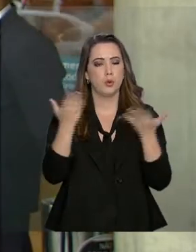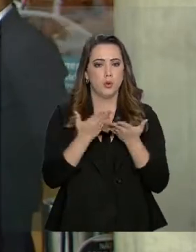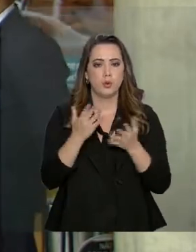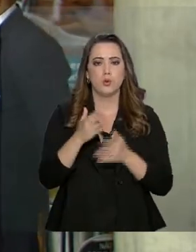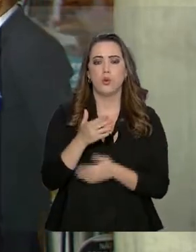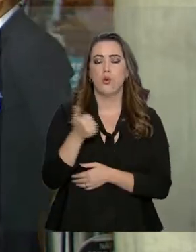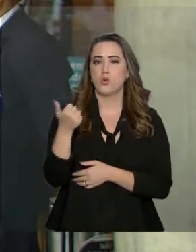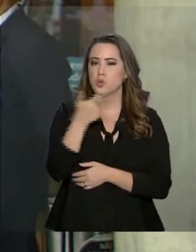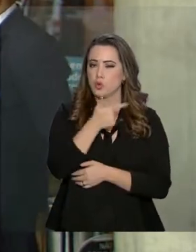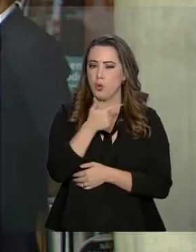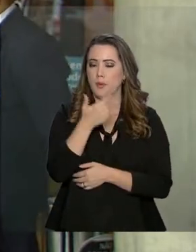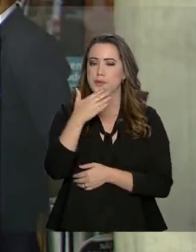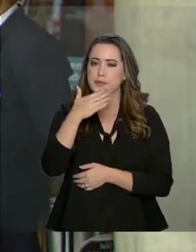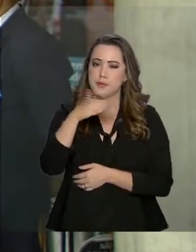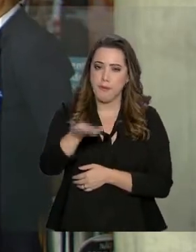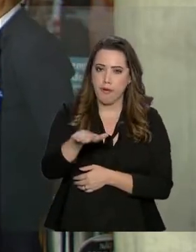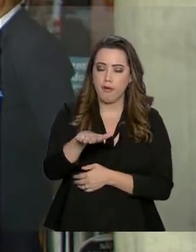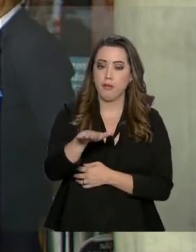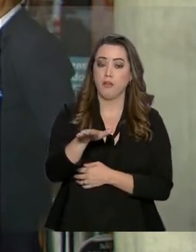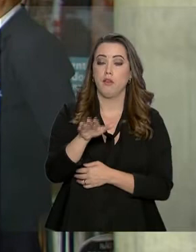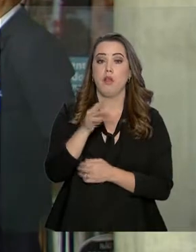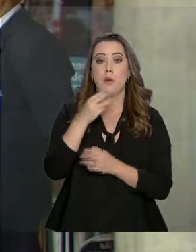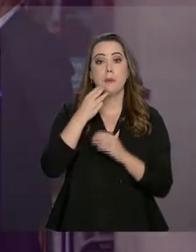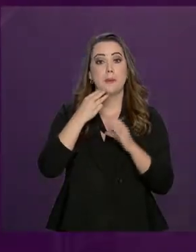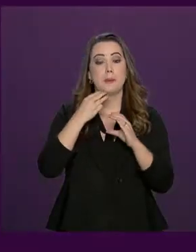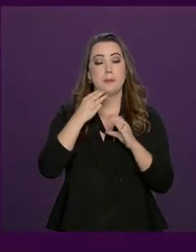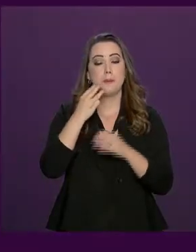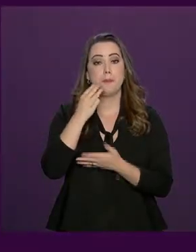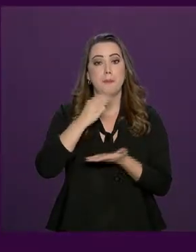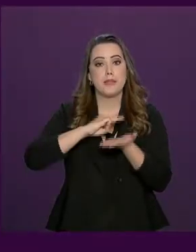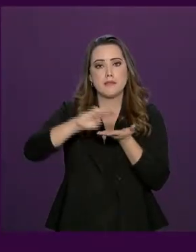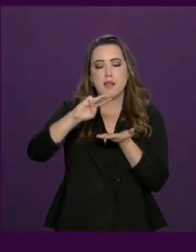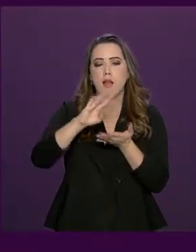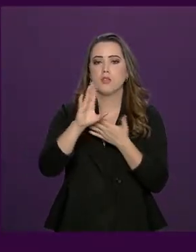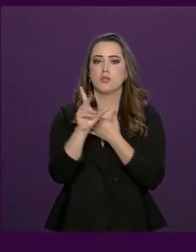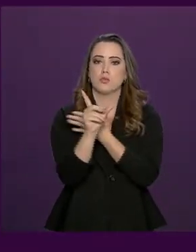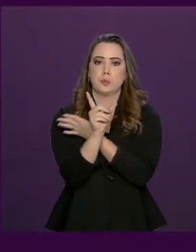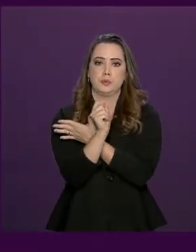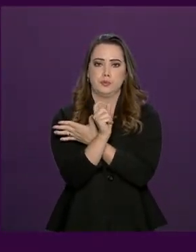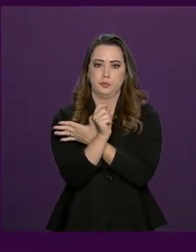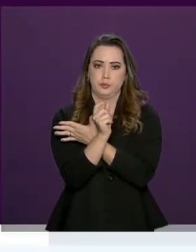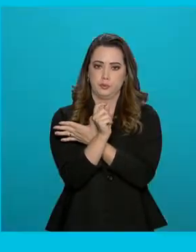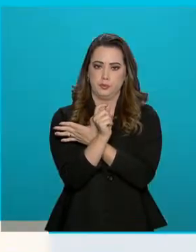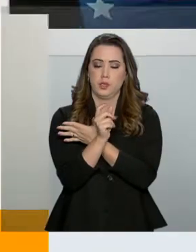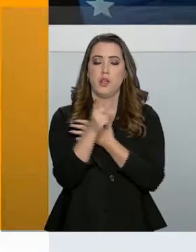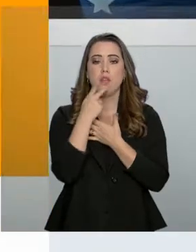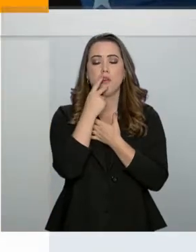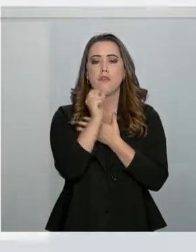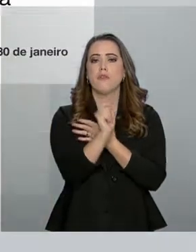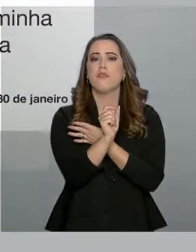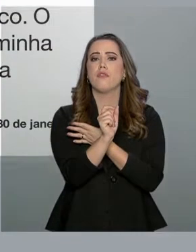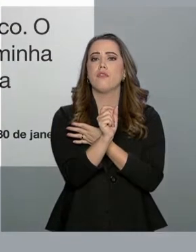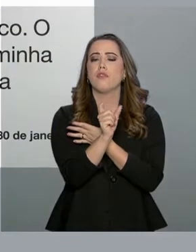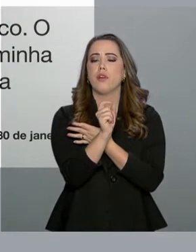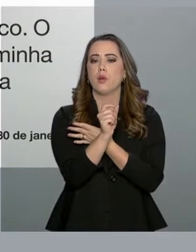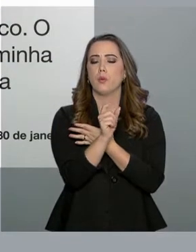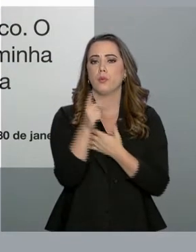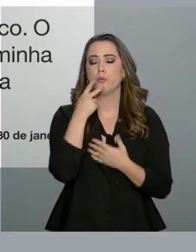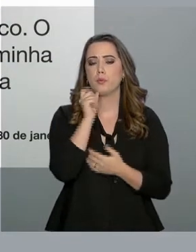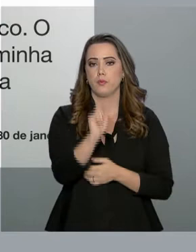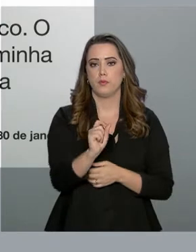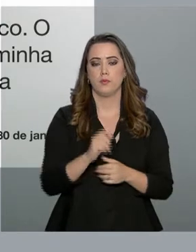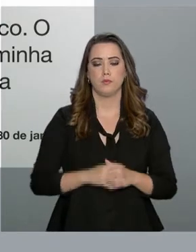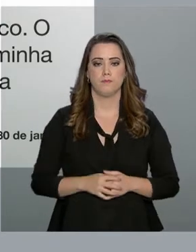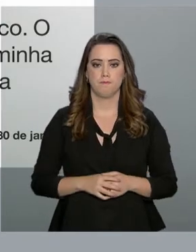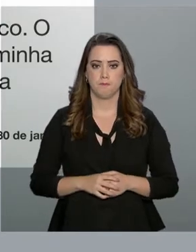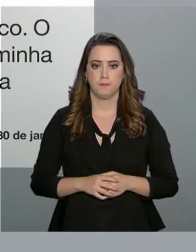volta de meio-dia e meia, umas mensagens nas redes sociais. Escreveu o presidente da República, abre